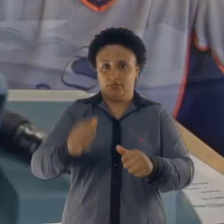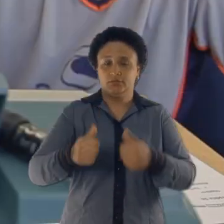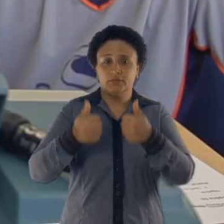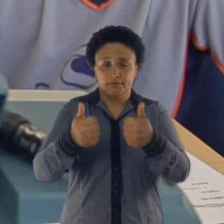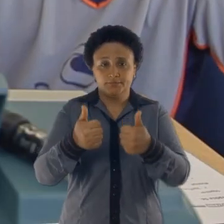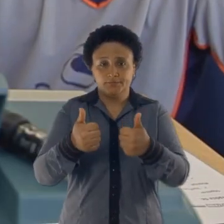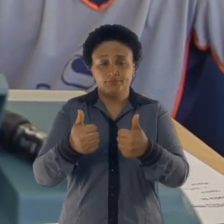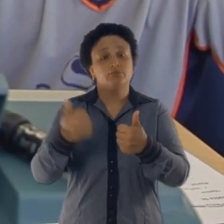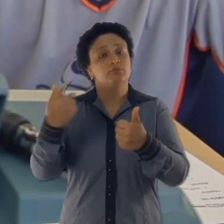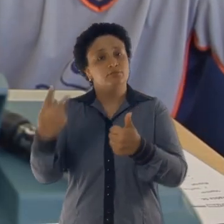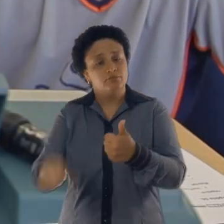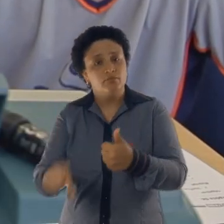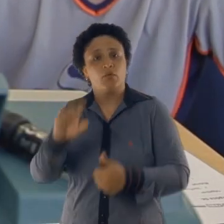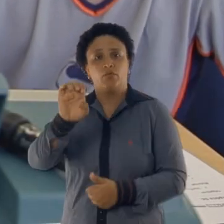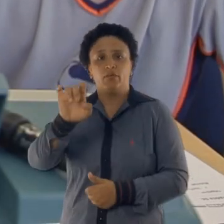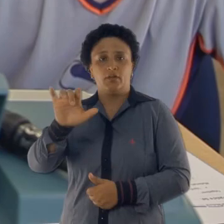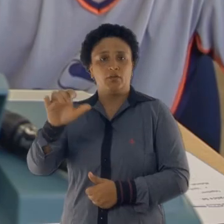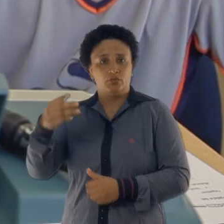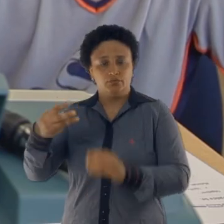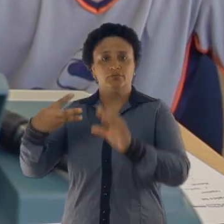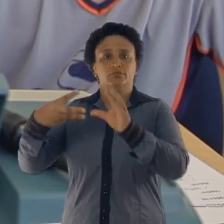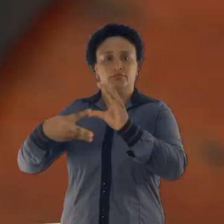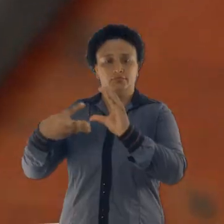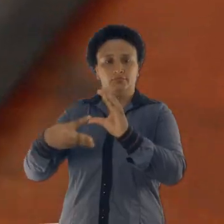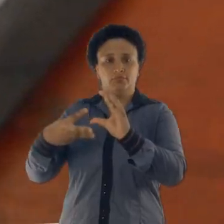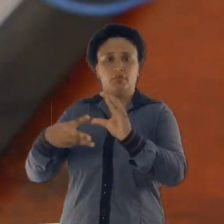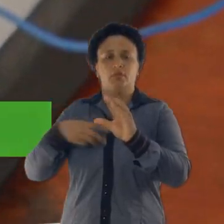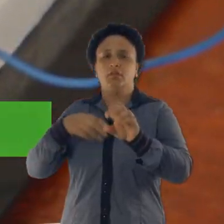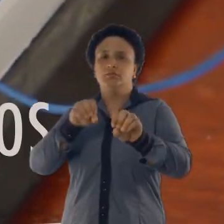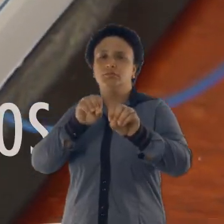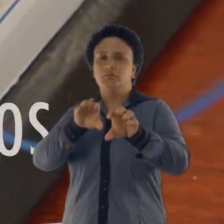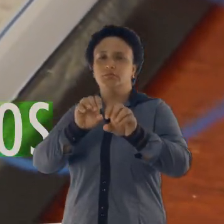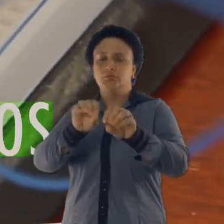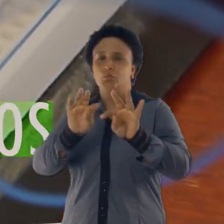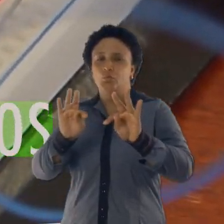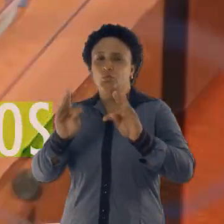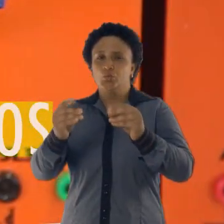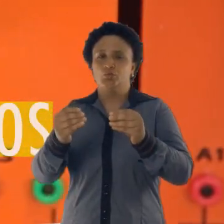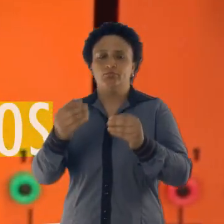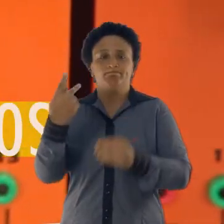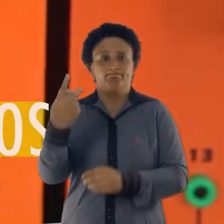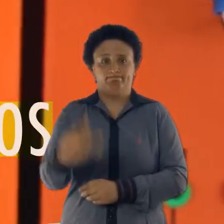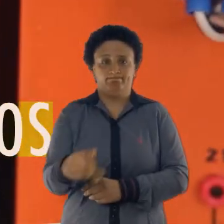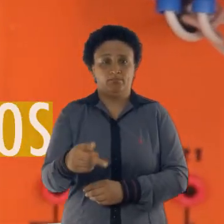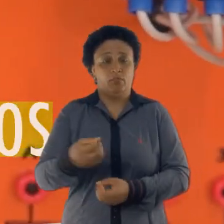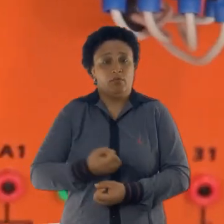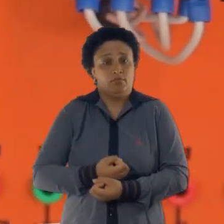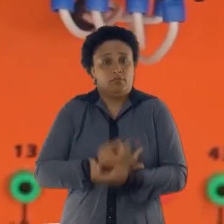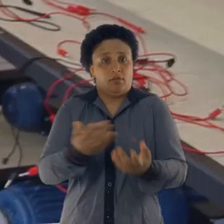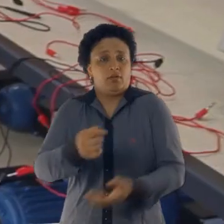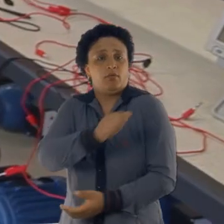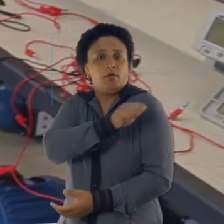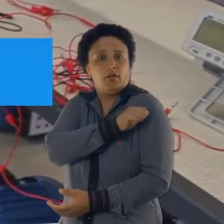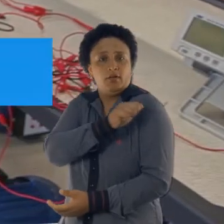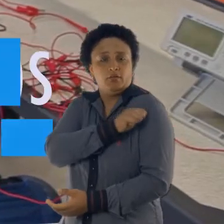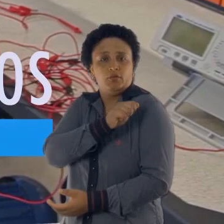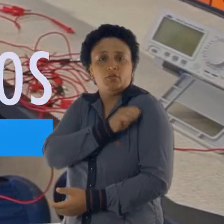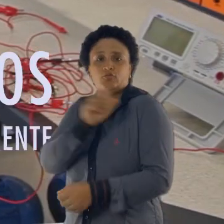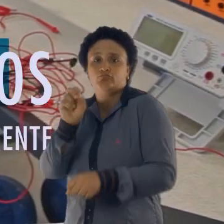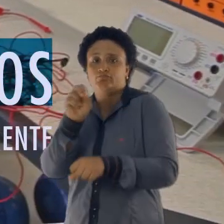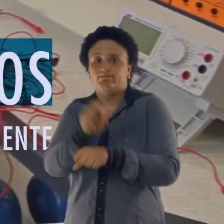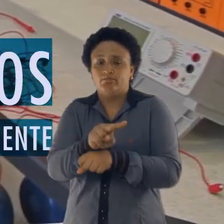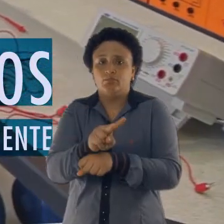qualidade. A unidade aposta no desenvolvimento dos níveis de ensino em uma única instituição, por isso oferece aos alunos vagas em